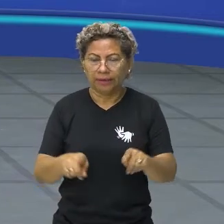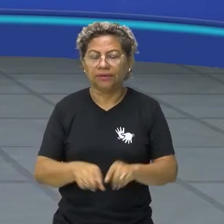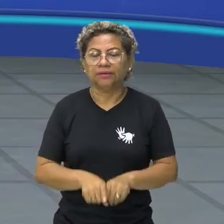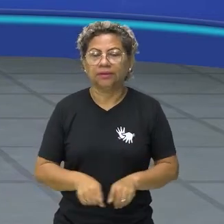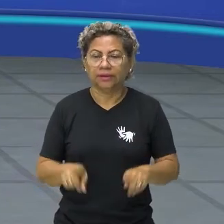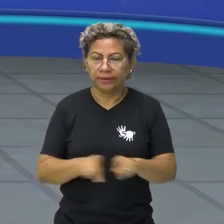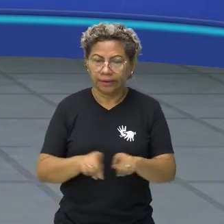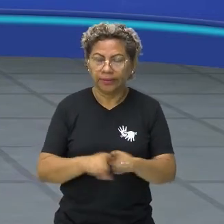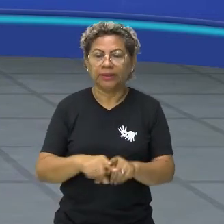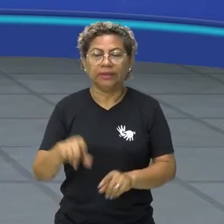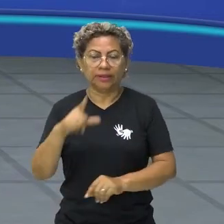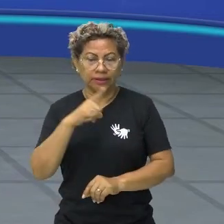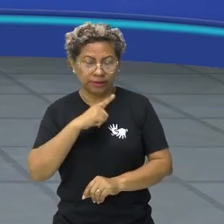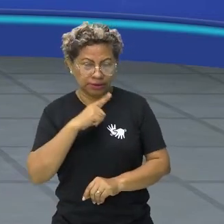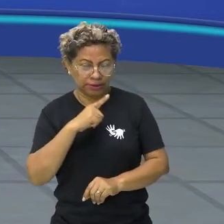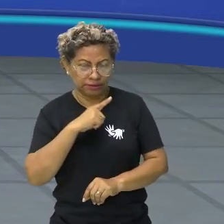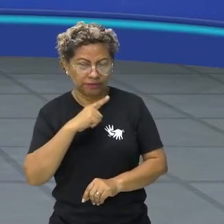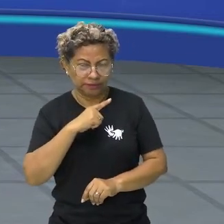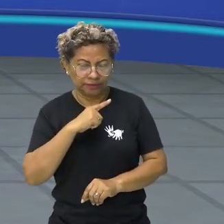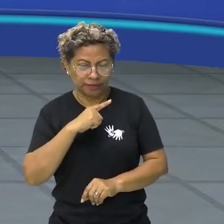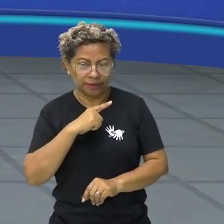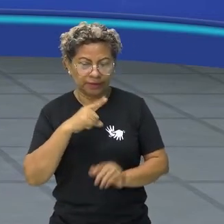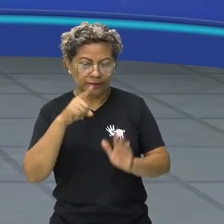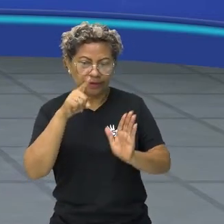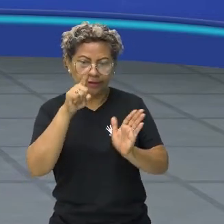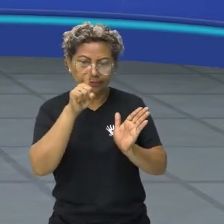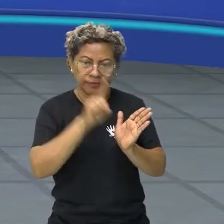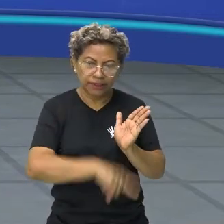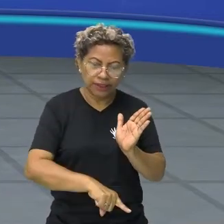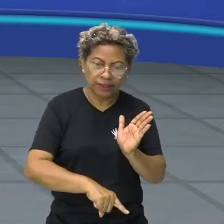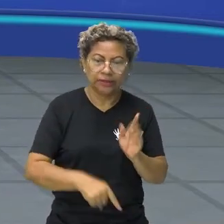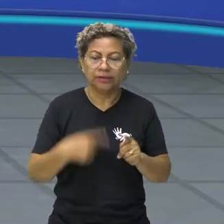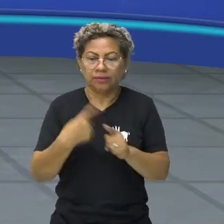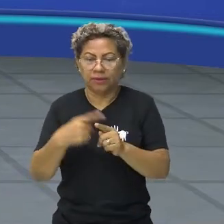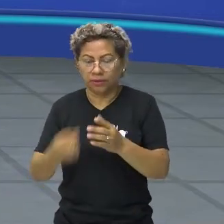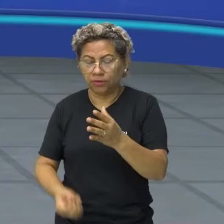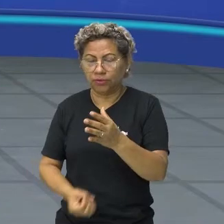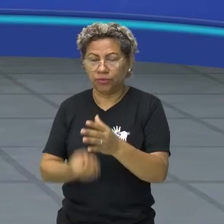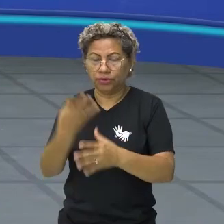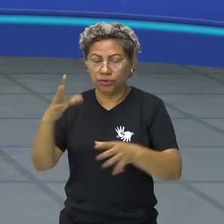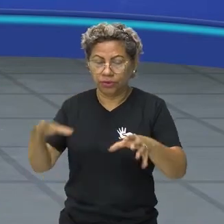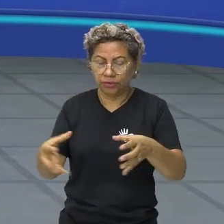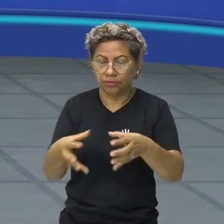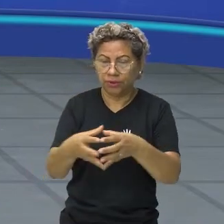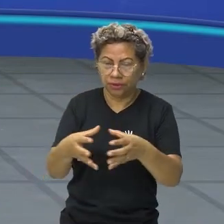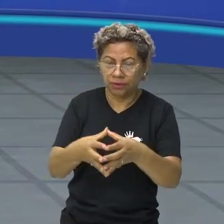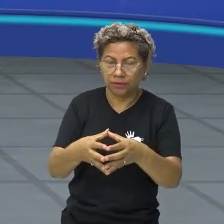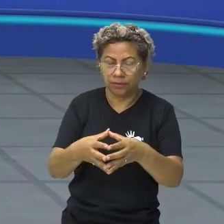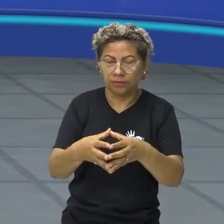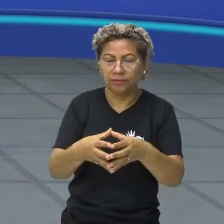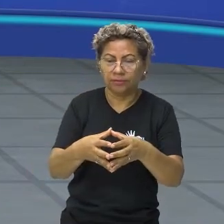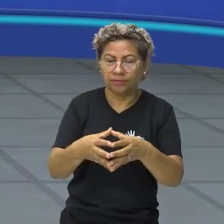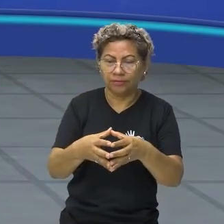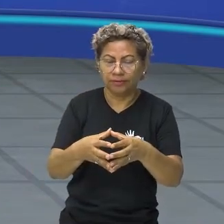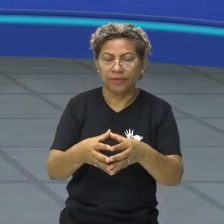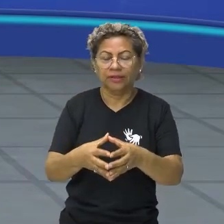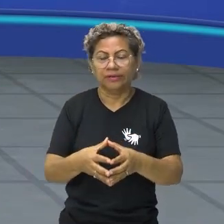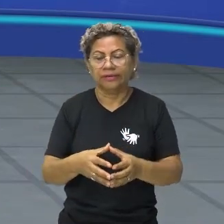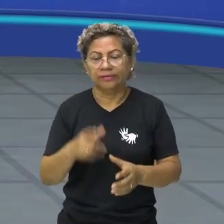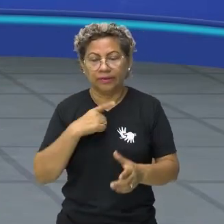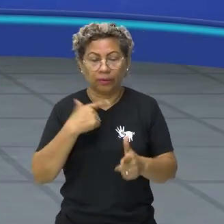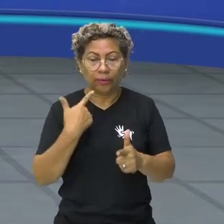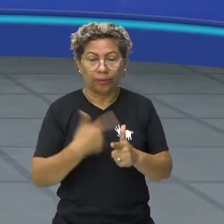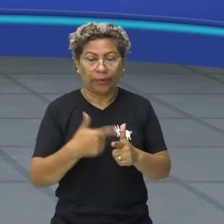pontos negativos do surgimento desses blocos econômicos, que vai estar muito ligado a esse processo de globalização que a gente vive